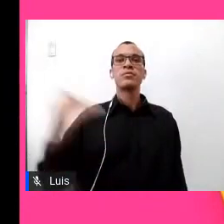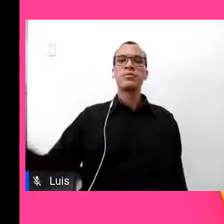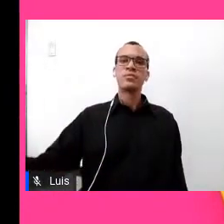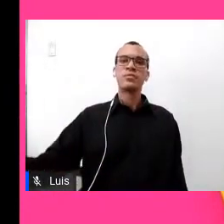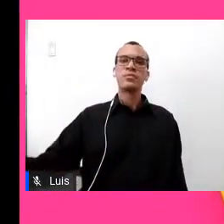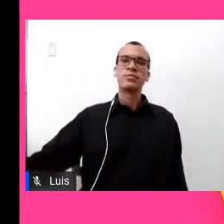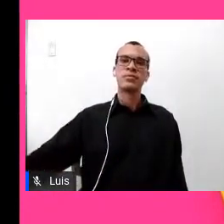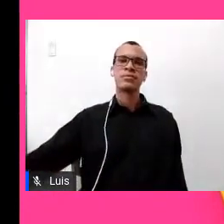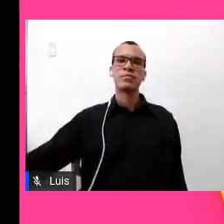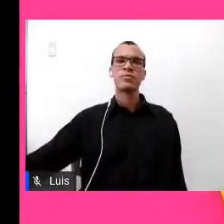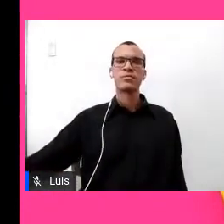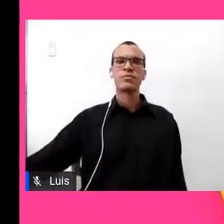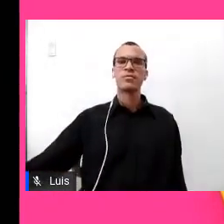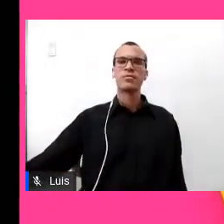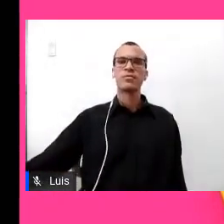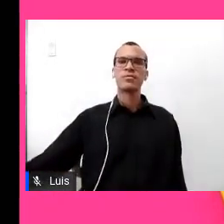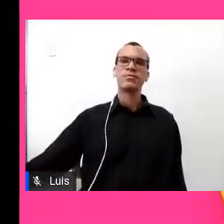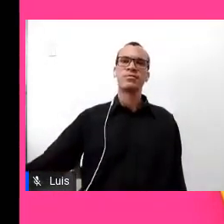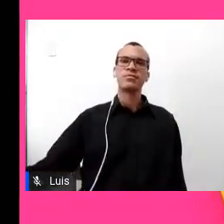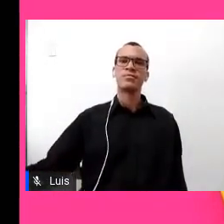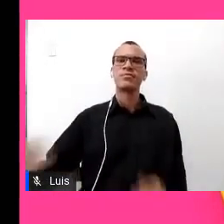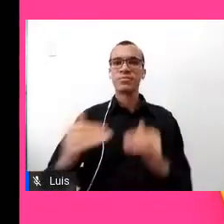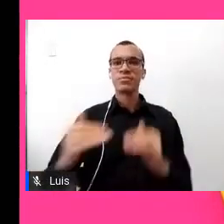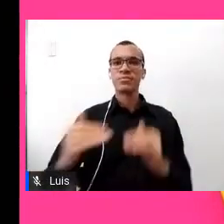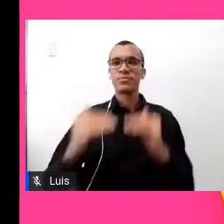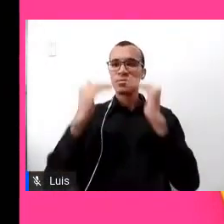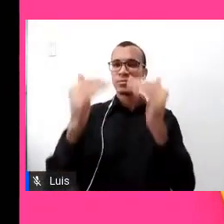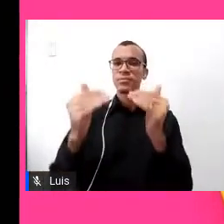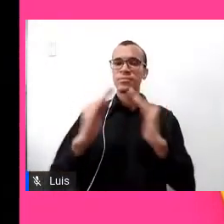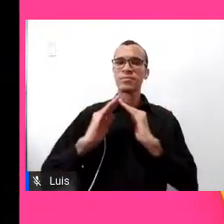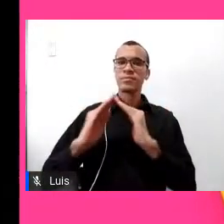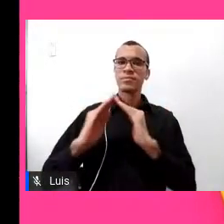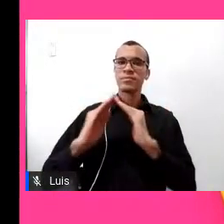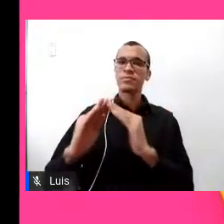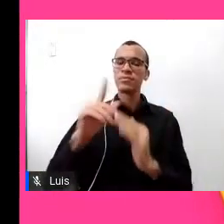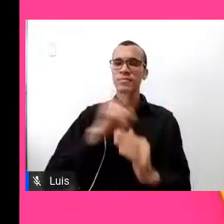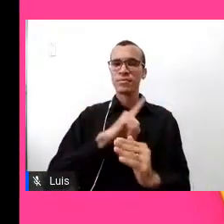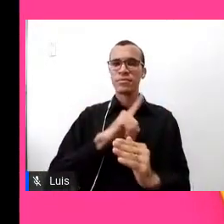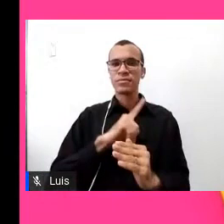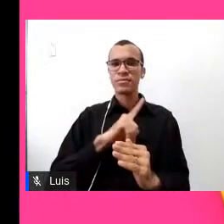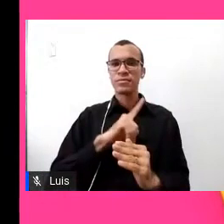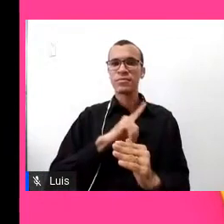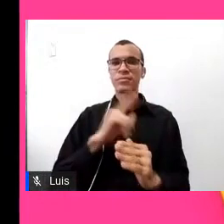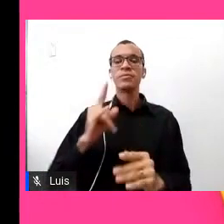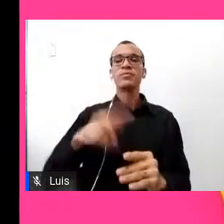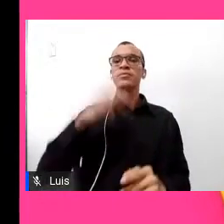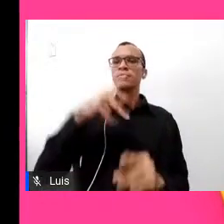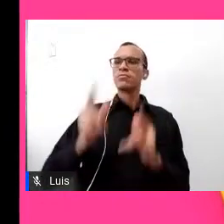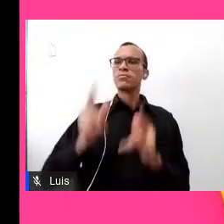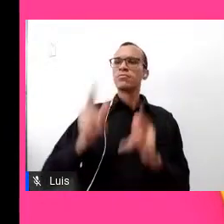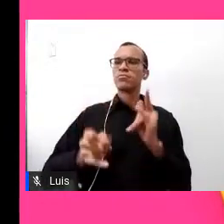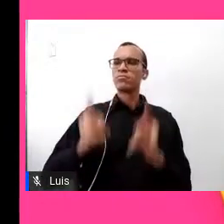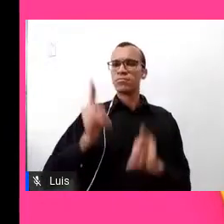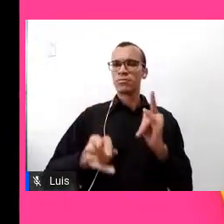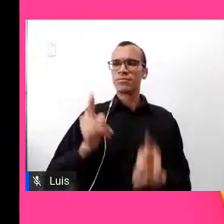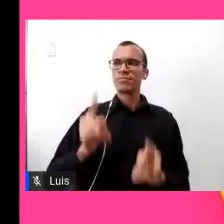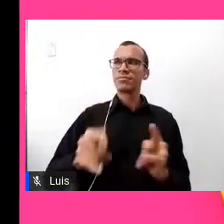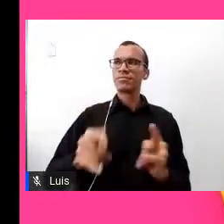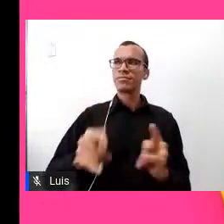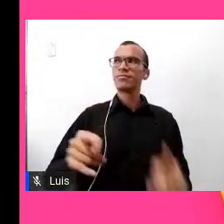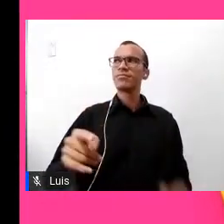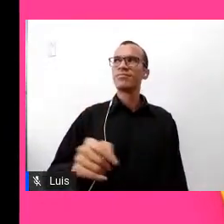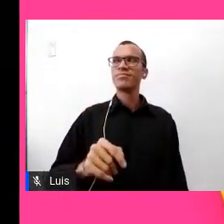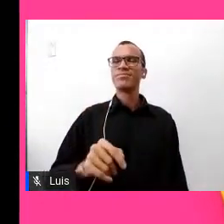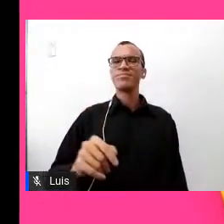maquete, eu vou trabalhar conceitos de automação. Então, a gente vai falar agora da automação